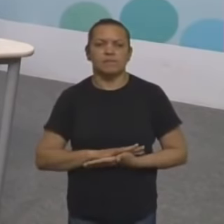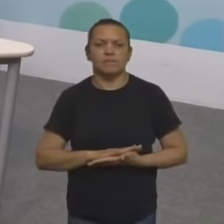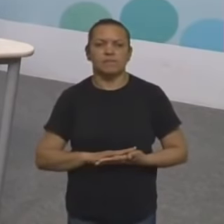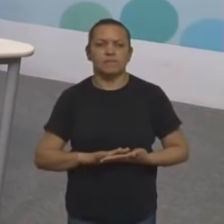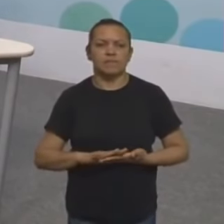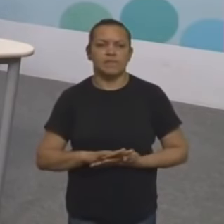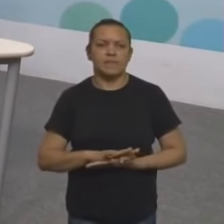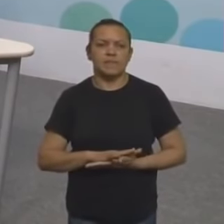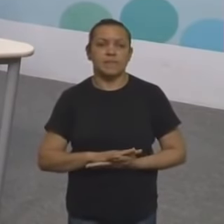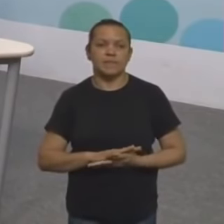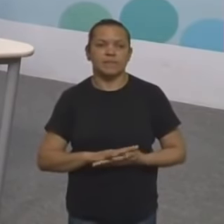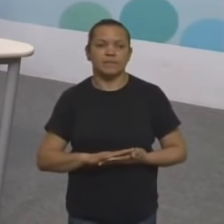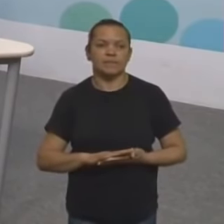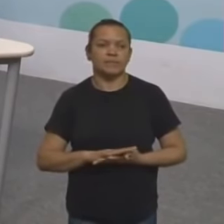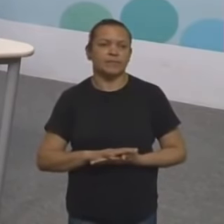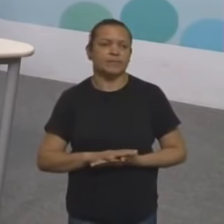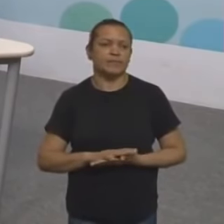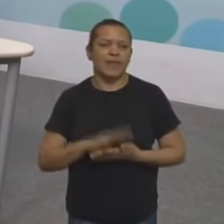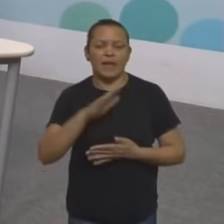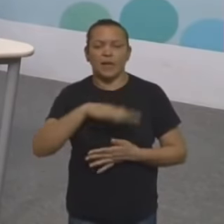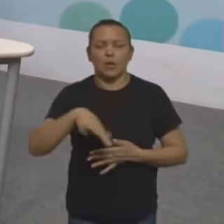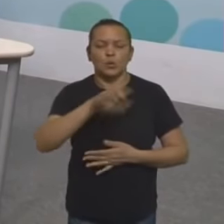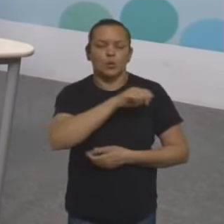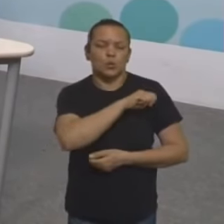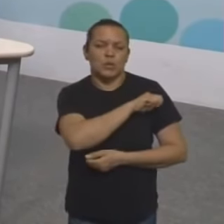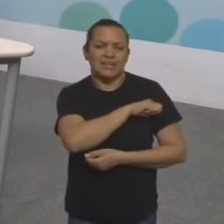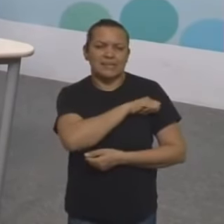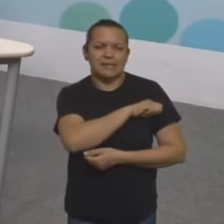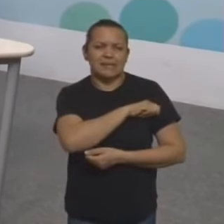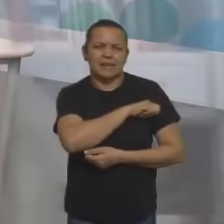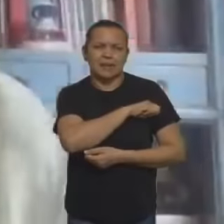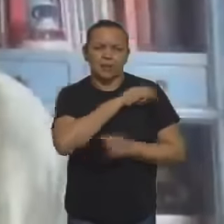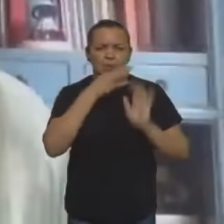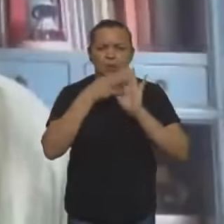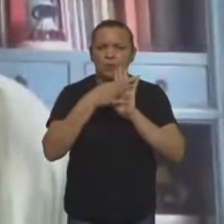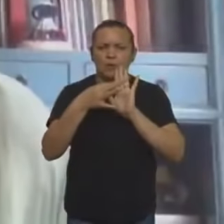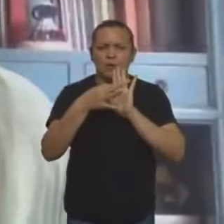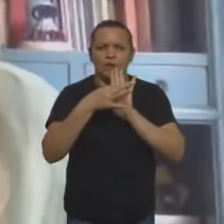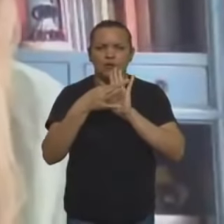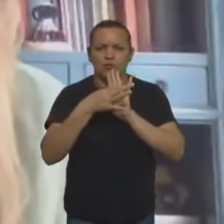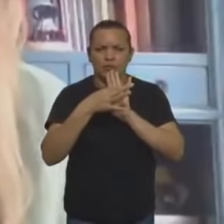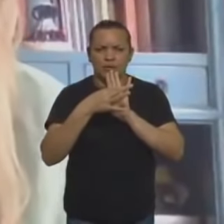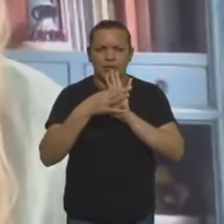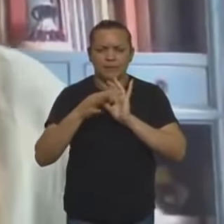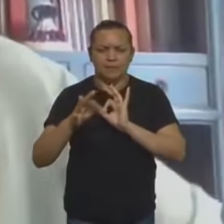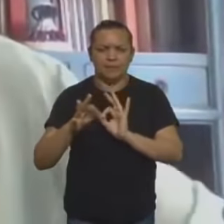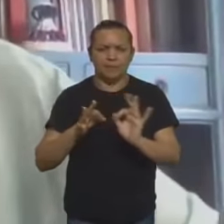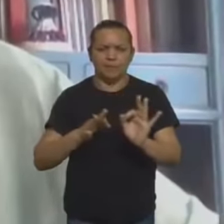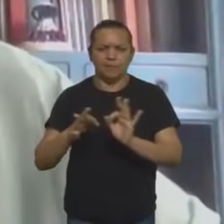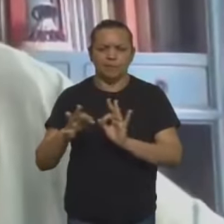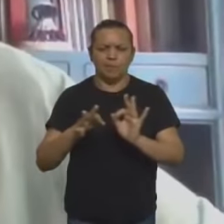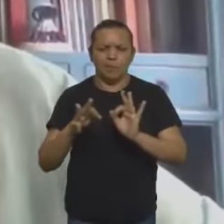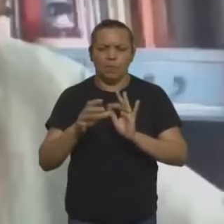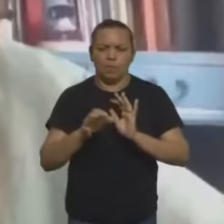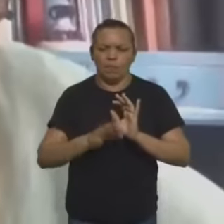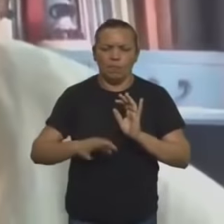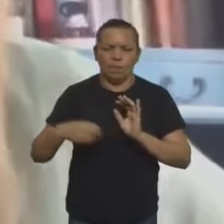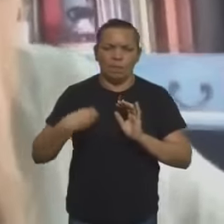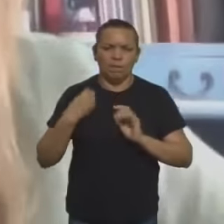Essa ela de todos os alunos como um todo, mas o que eu posso te dizer é que esse programa vai